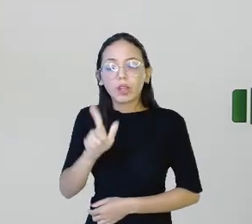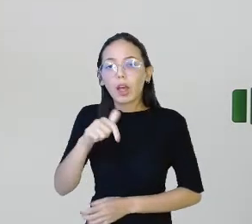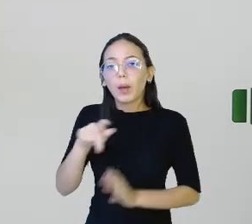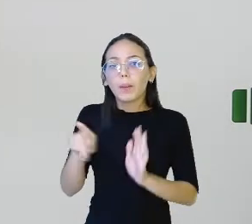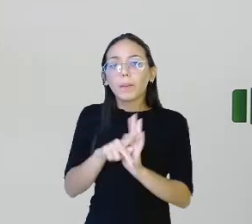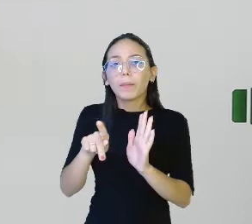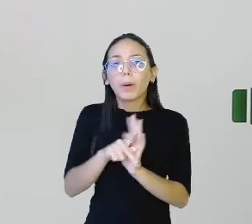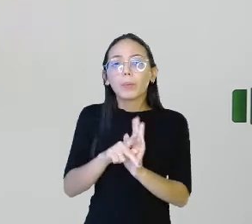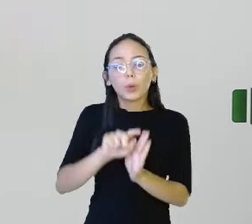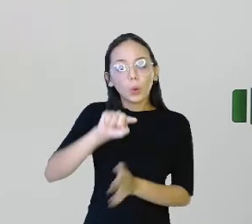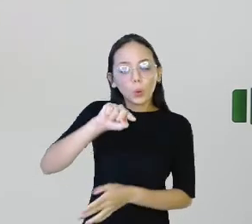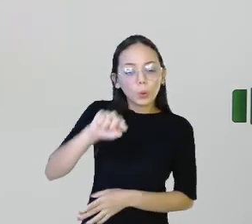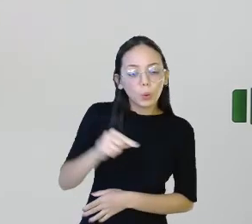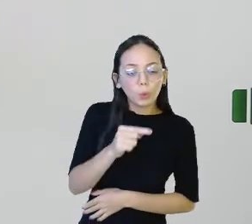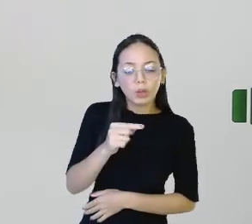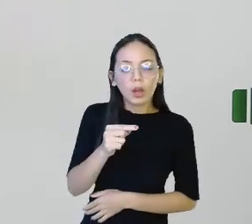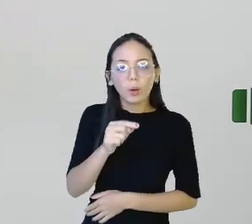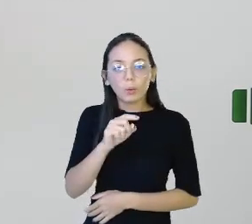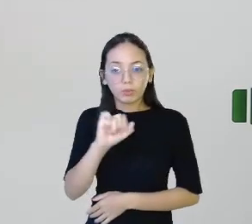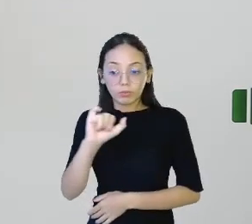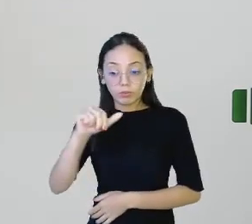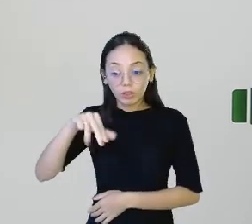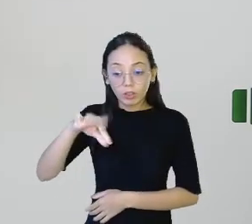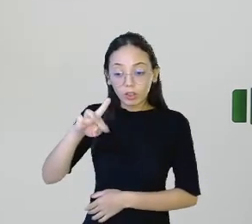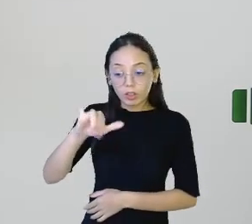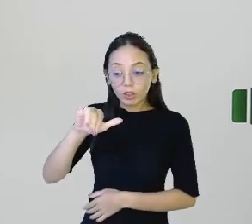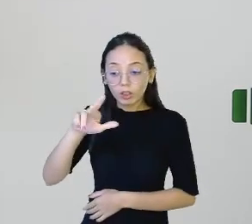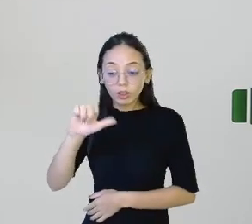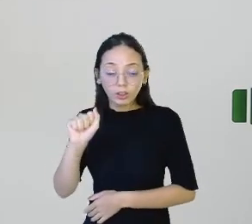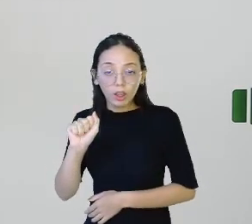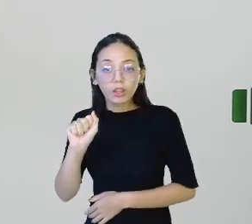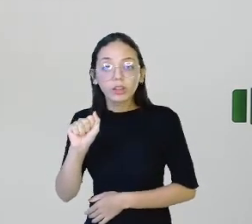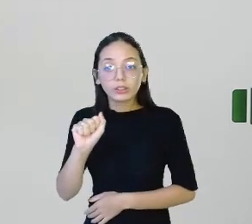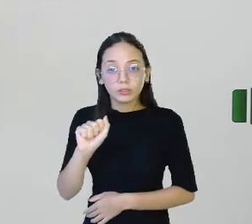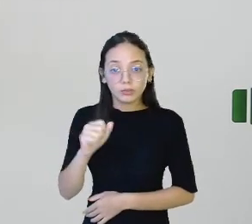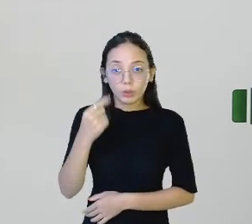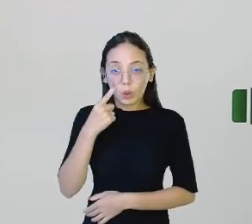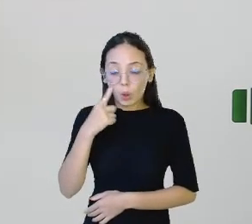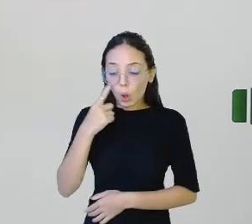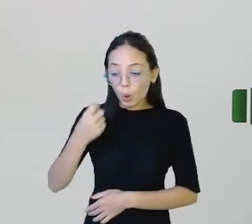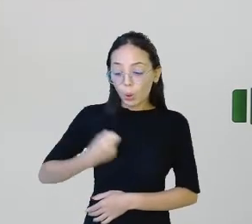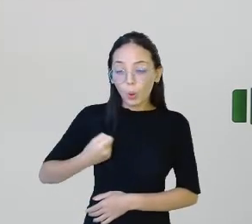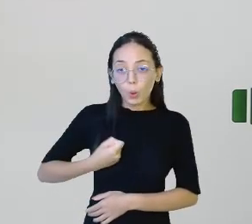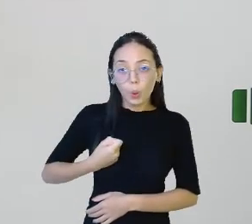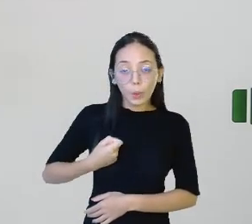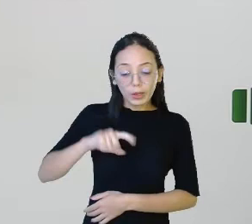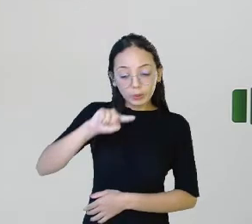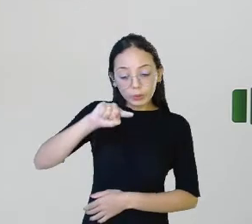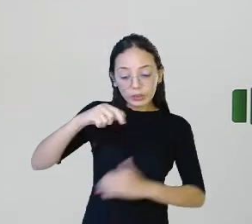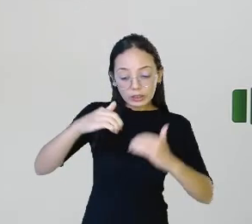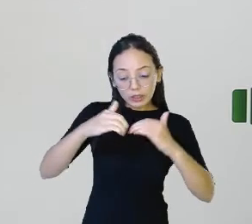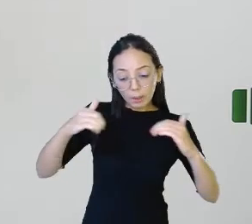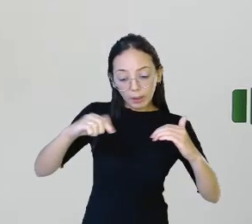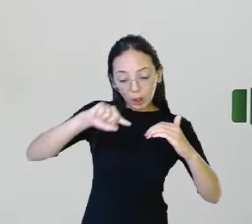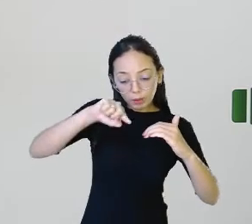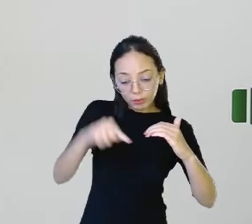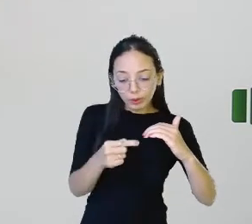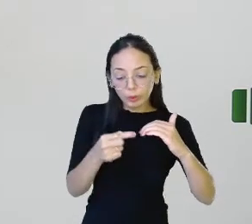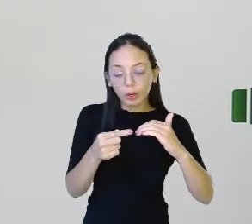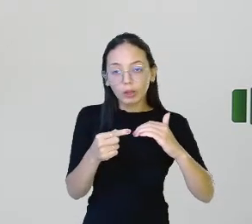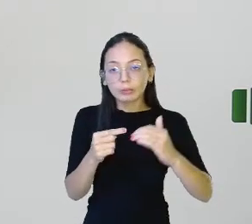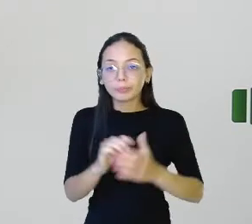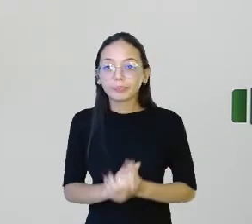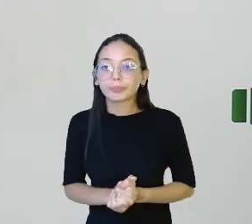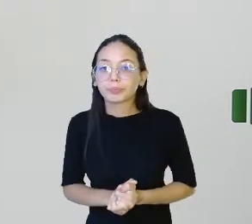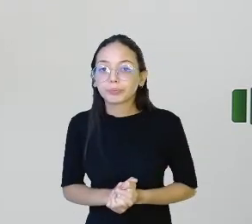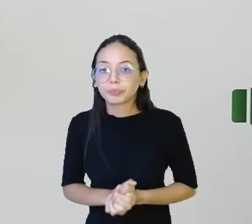são separadas por uma vírgula, ou seja, os números decimais eles são separados. Professora, eu divido o